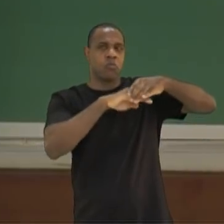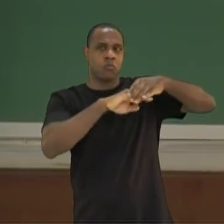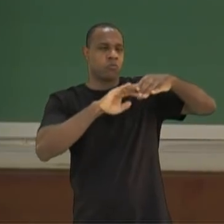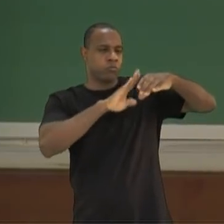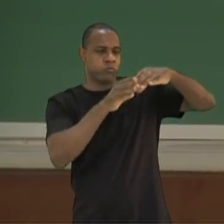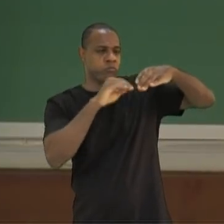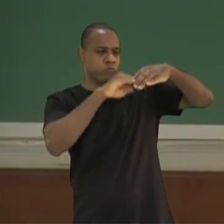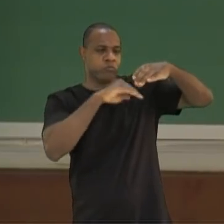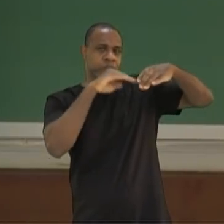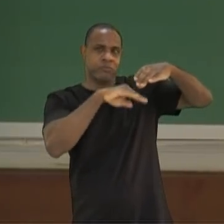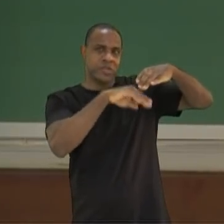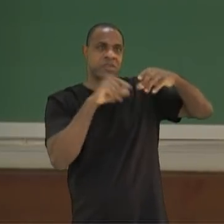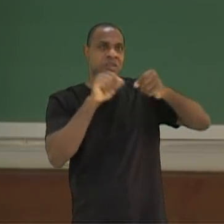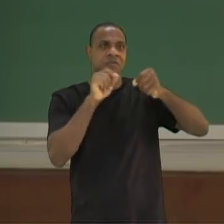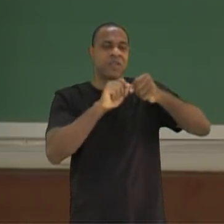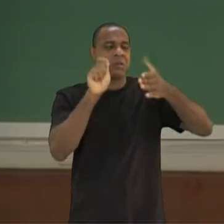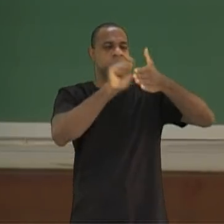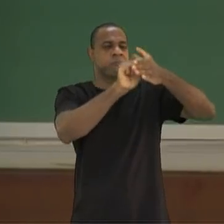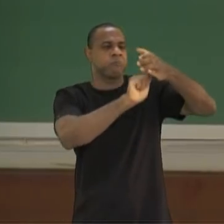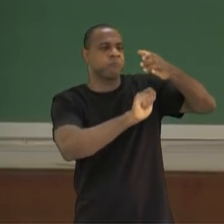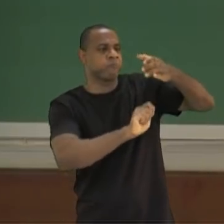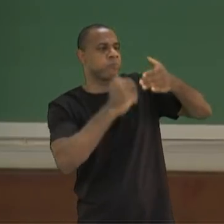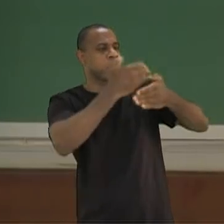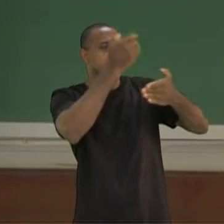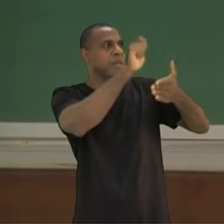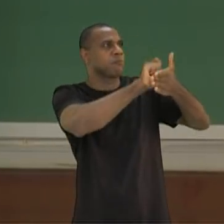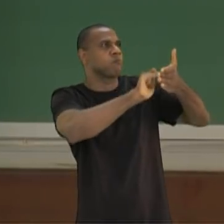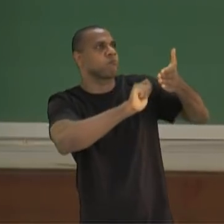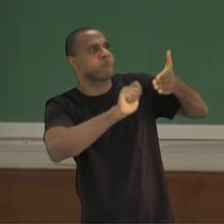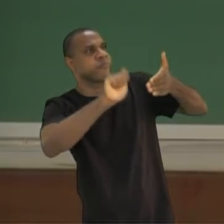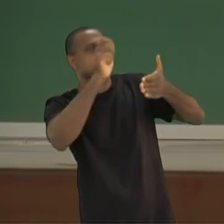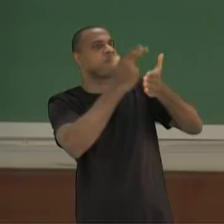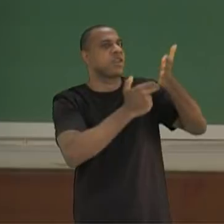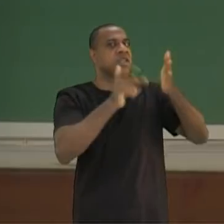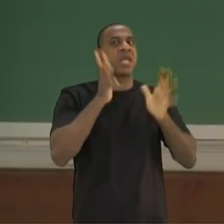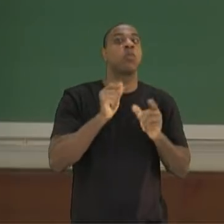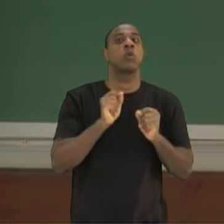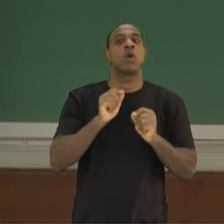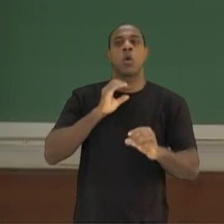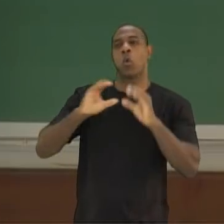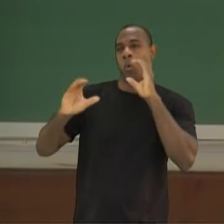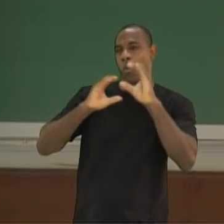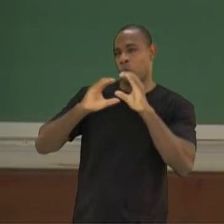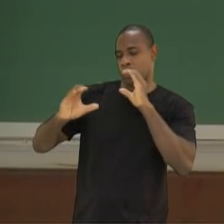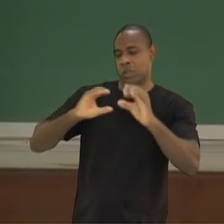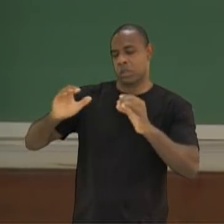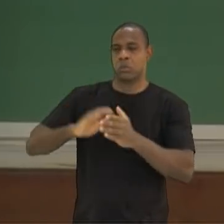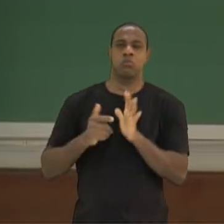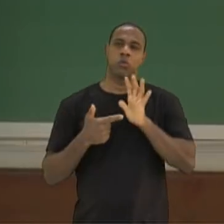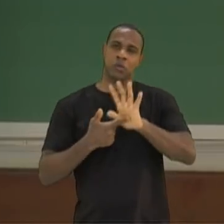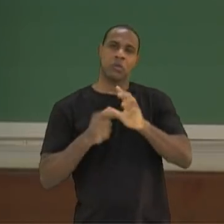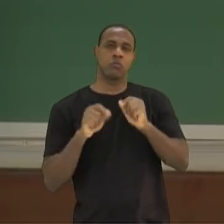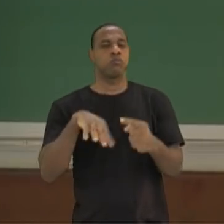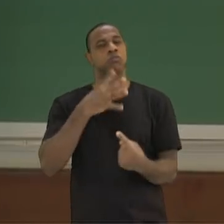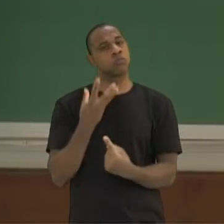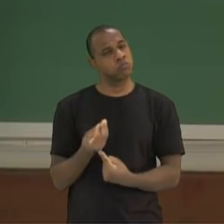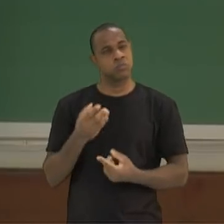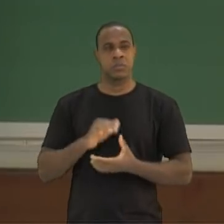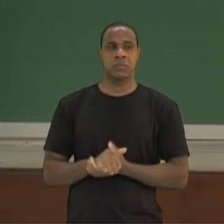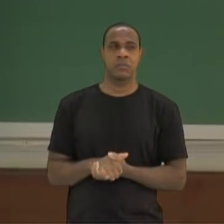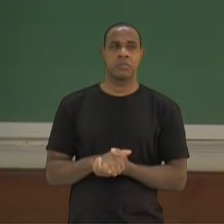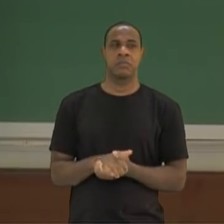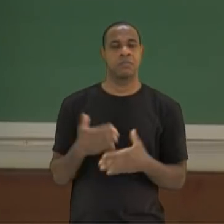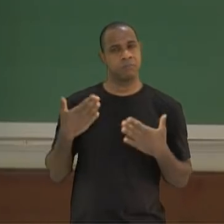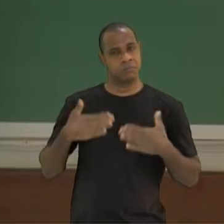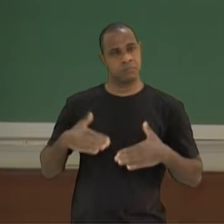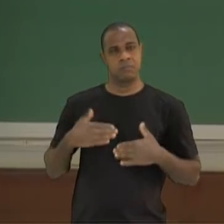eles já faziam já os desenhos nas paredes, que era já uma comunicação, já estavam demonstrando algum tipo de comunicação. Beleza?